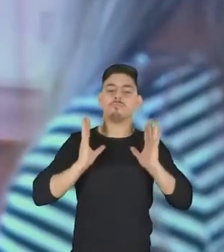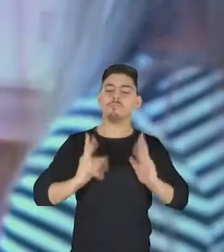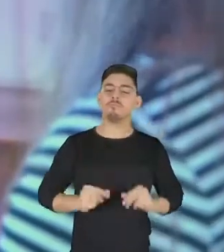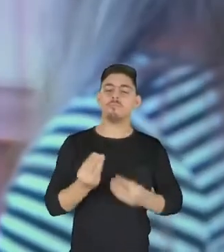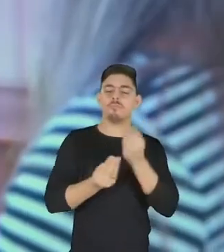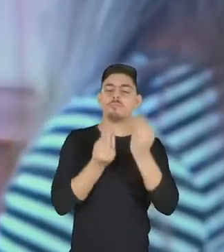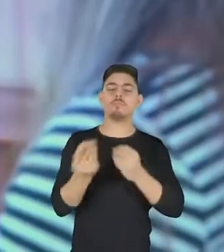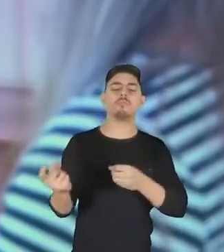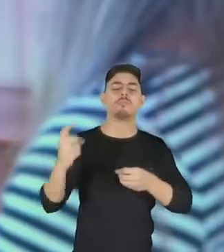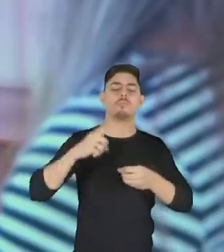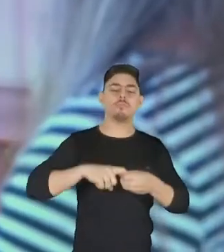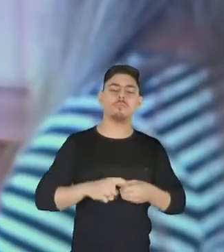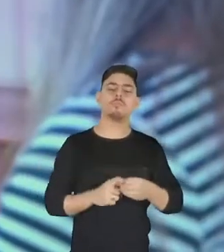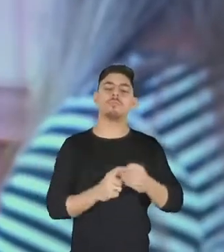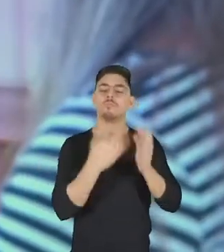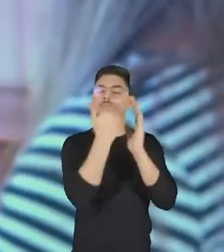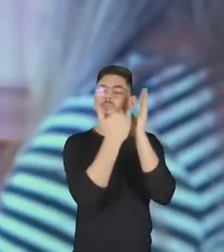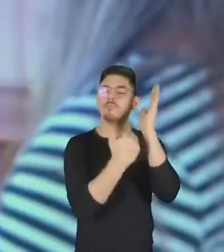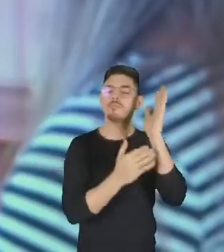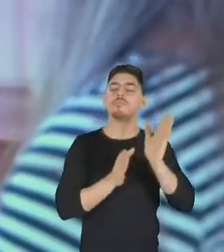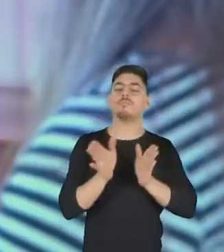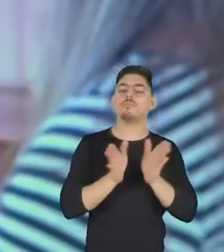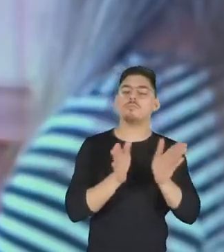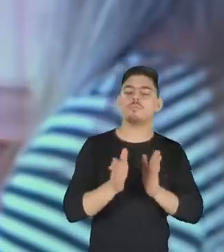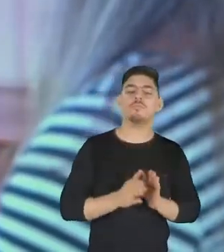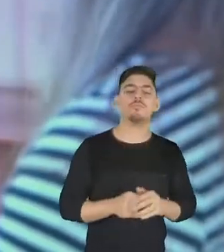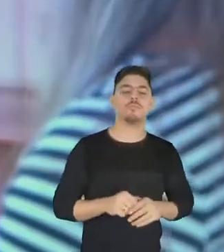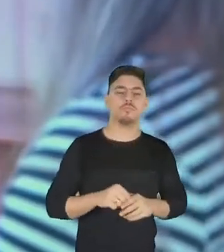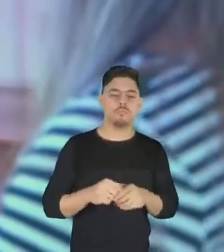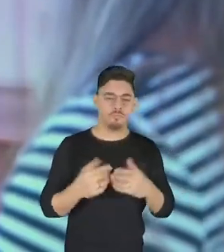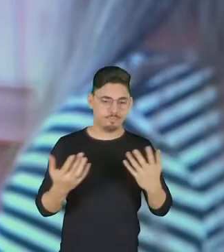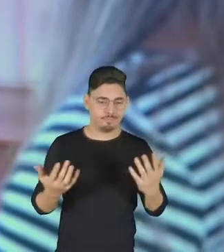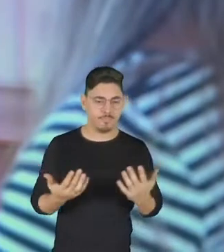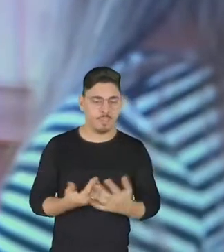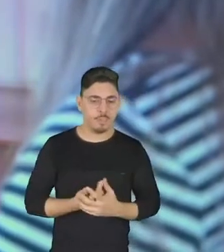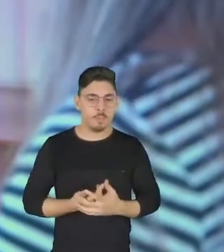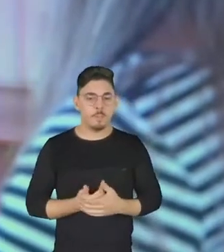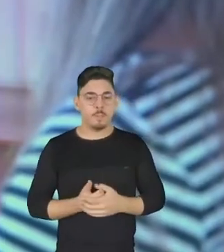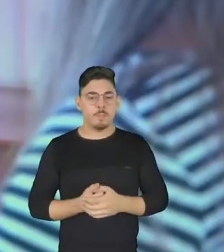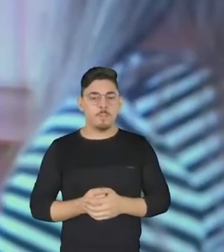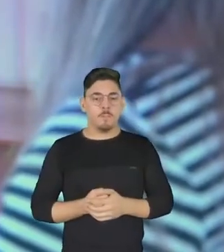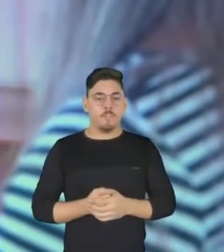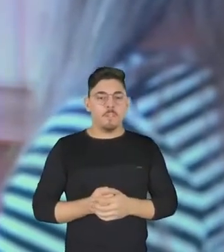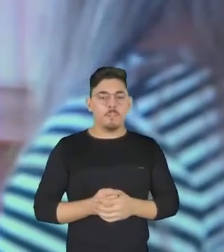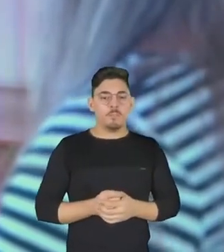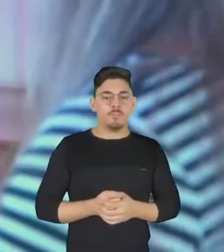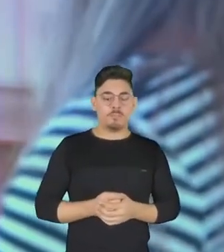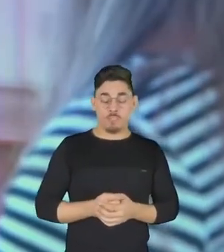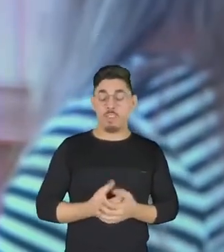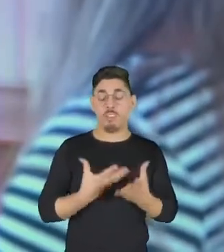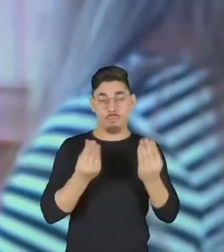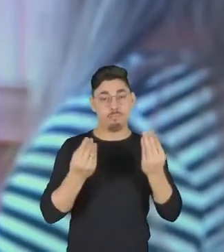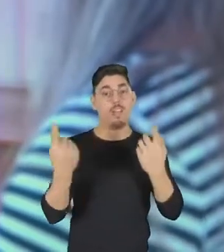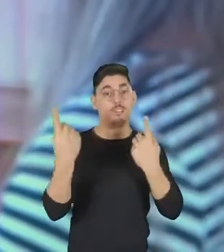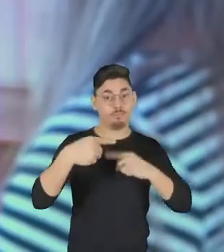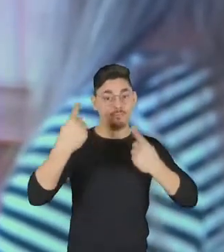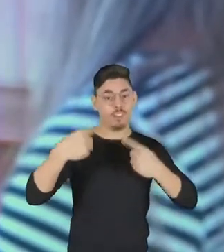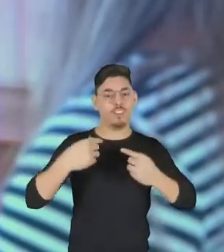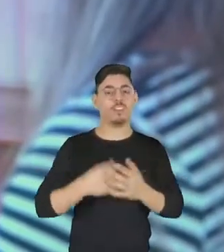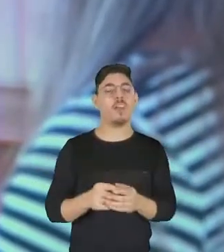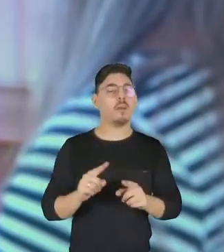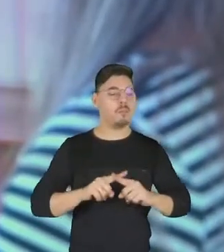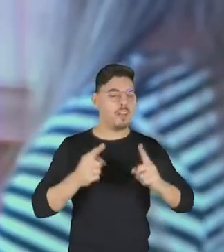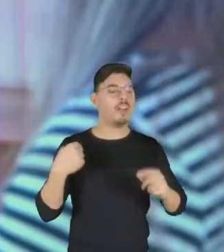vai retomar os projetos, os programas, o que que muda, né? Então, são muitos desafios. Mas estamos